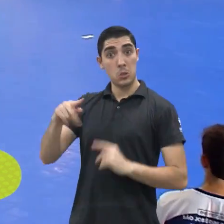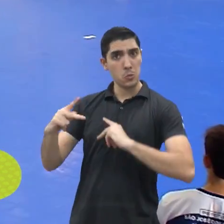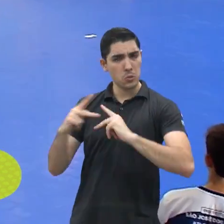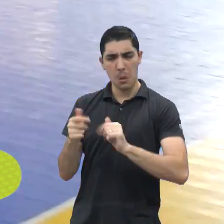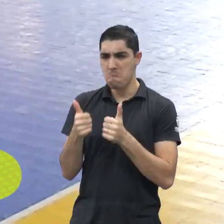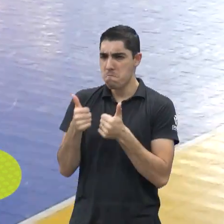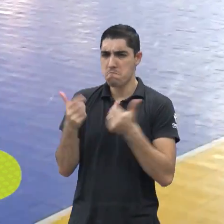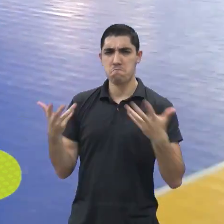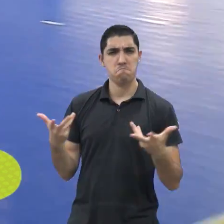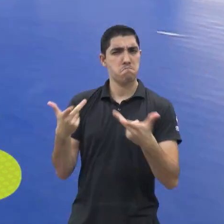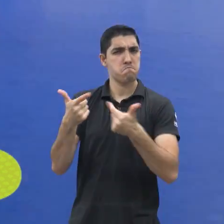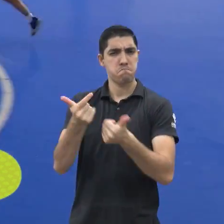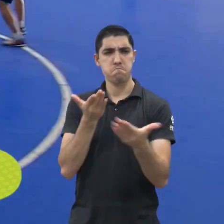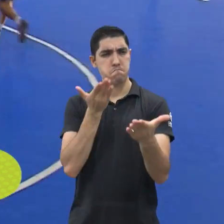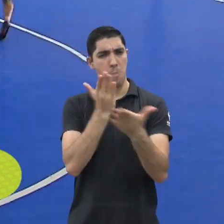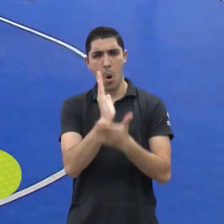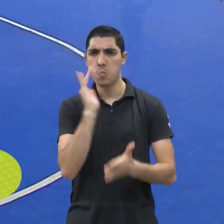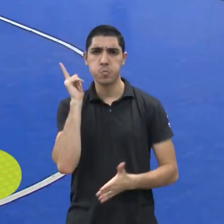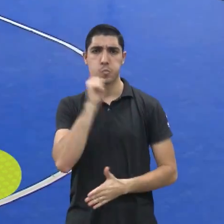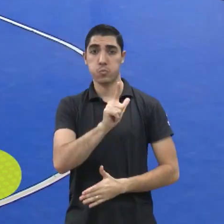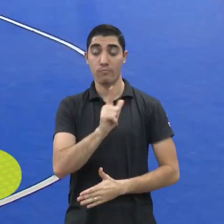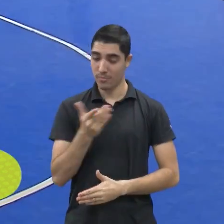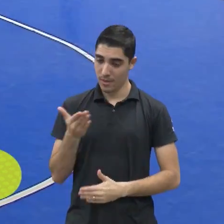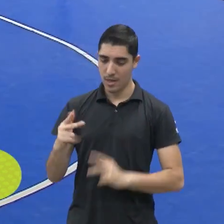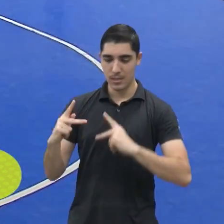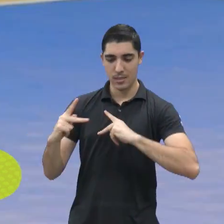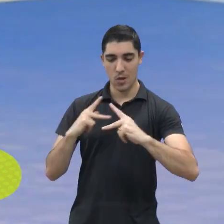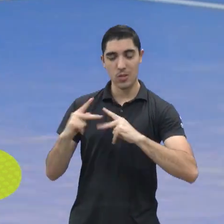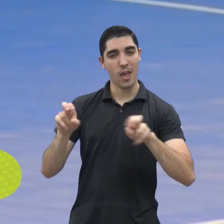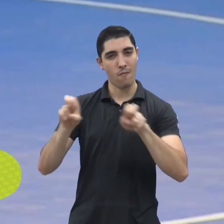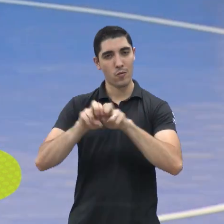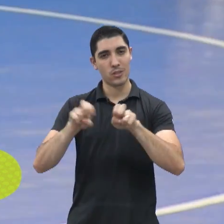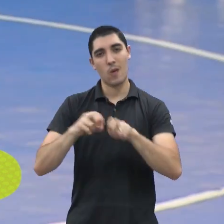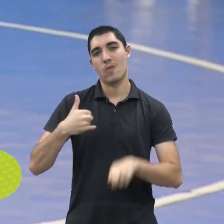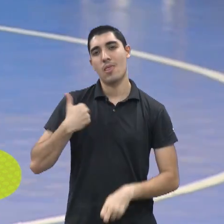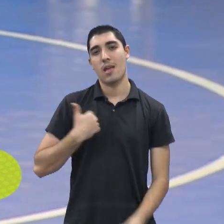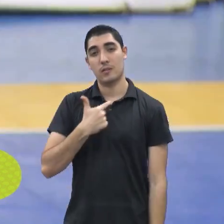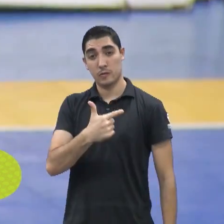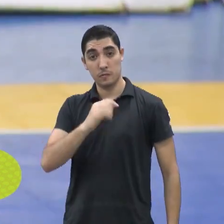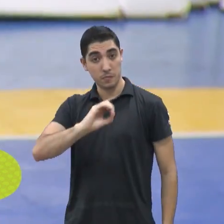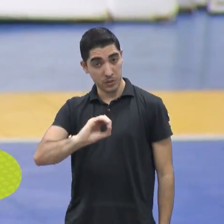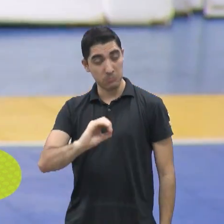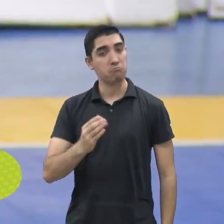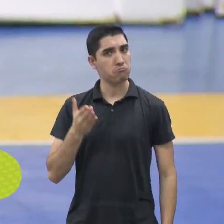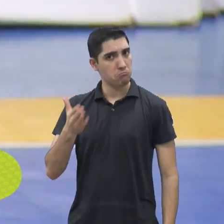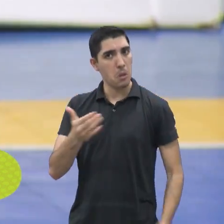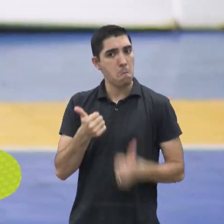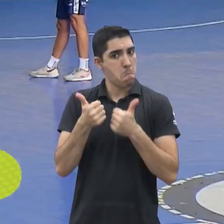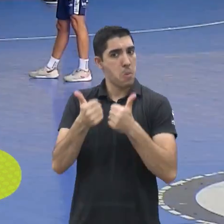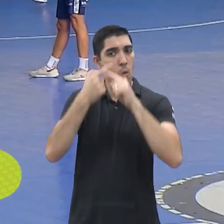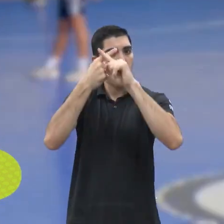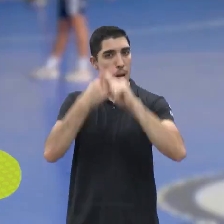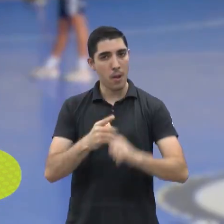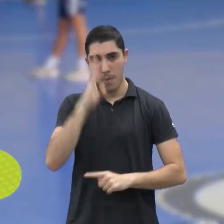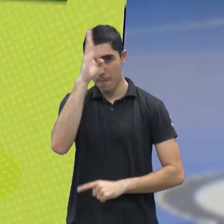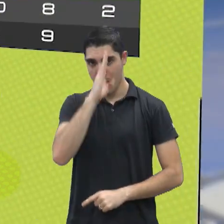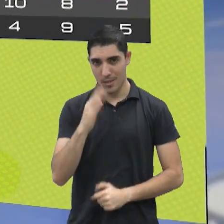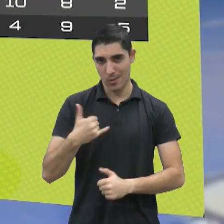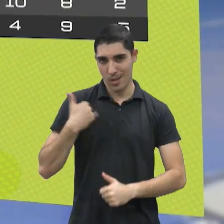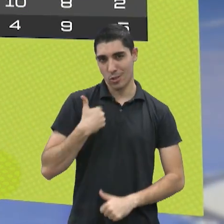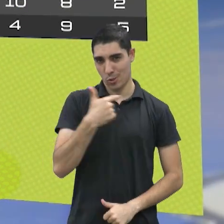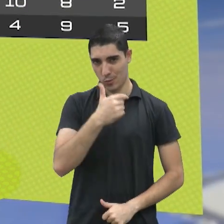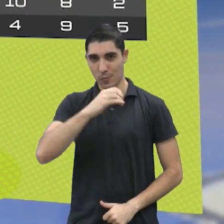primeira fase. Esse é o São José Futsal Sub-20, que vem muito bem no Talentos LNF, com